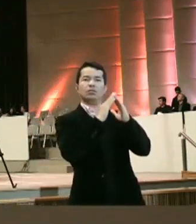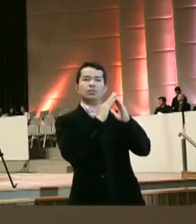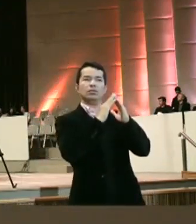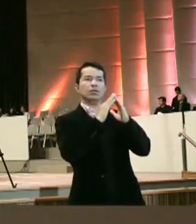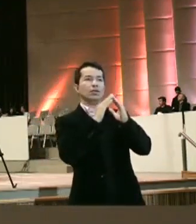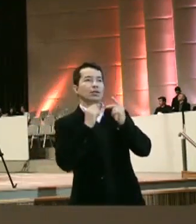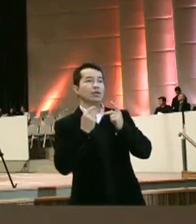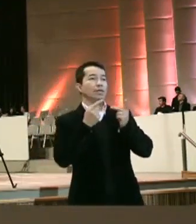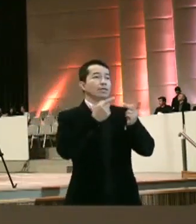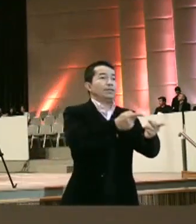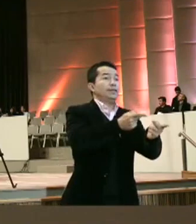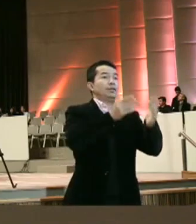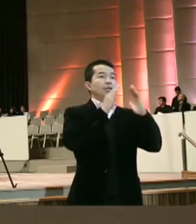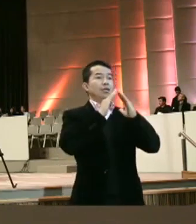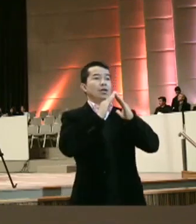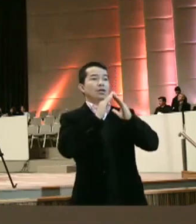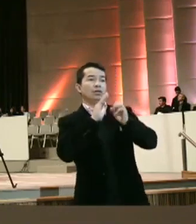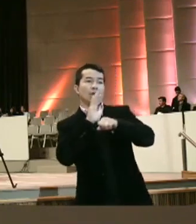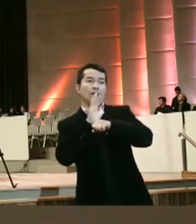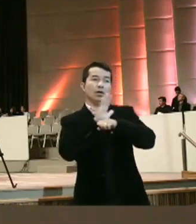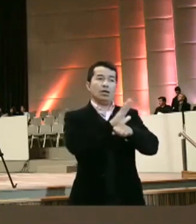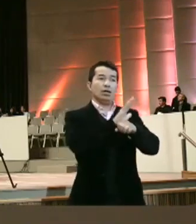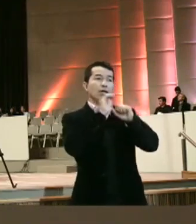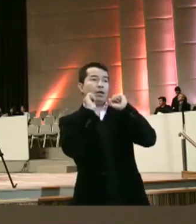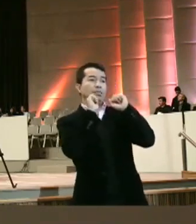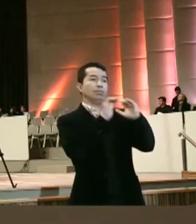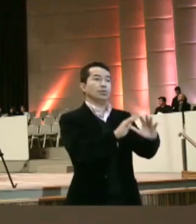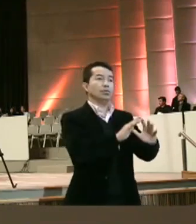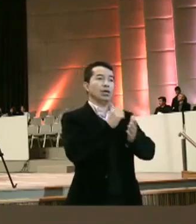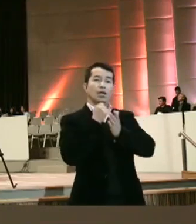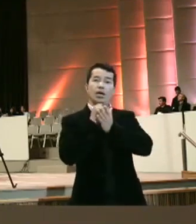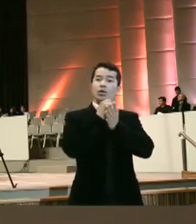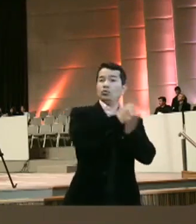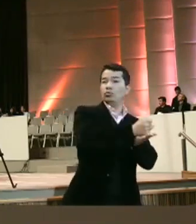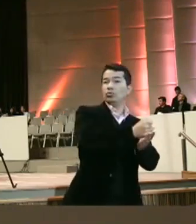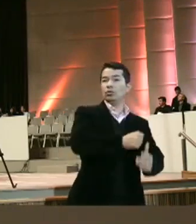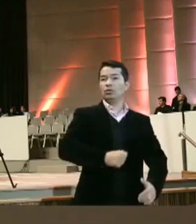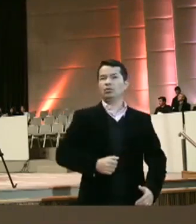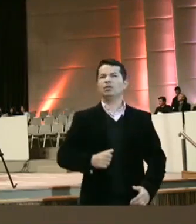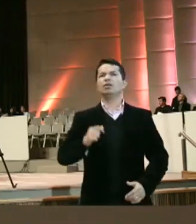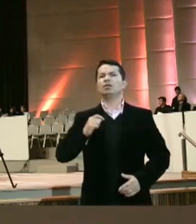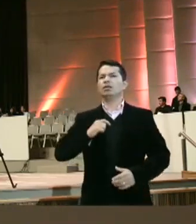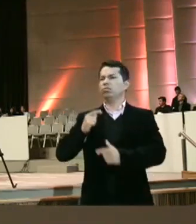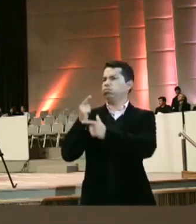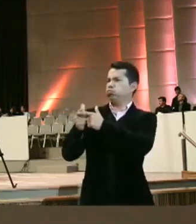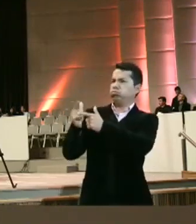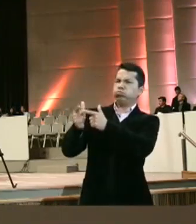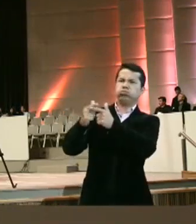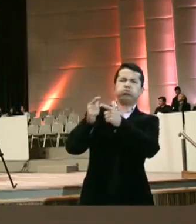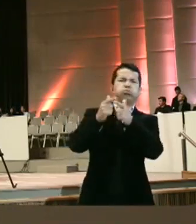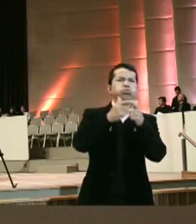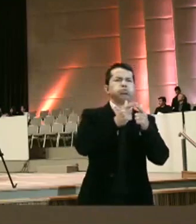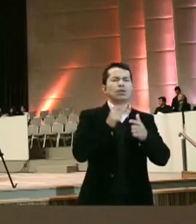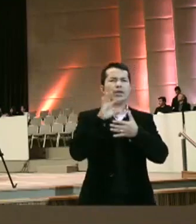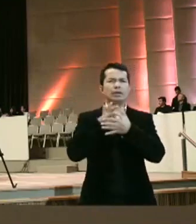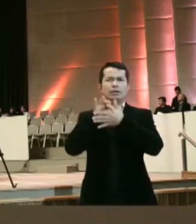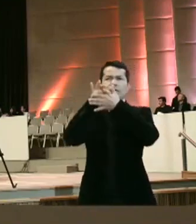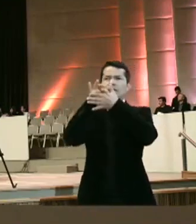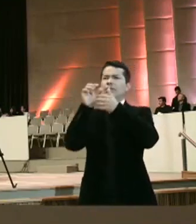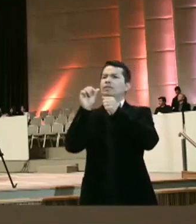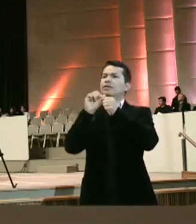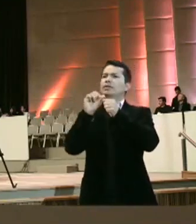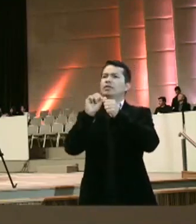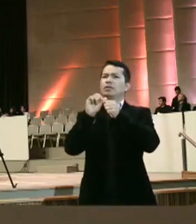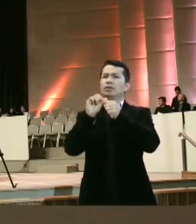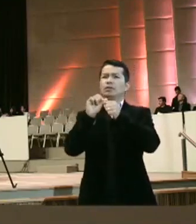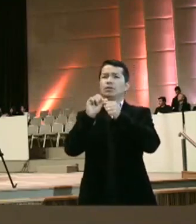E enquanto está tendo a confusão, não é que parou a confusão, enquanto está tendo a confusão, eles começam a orar.